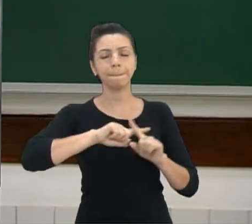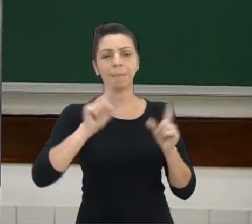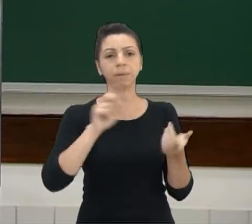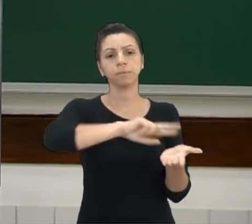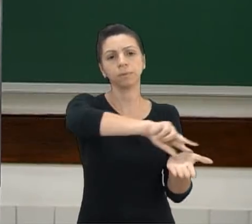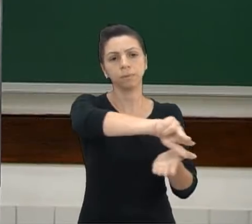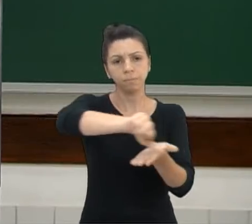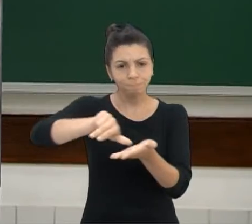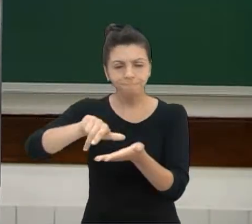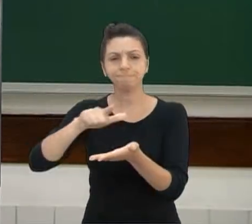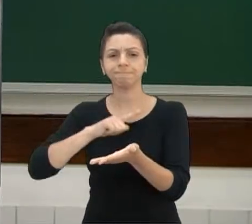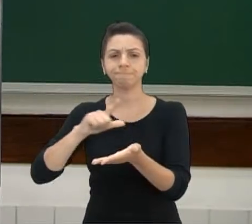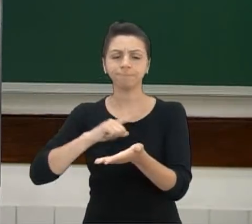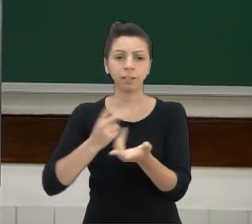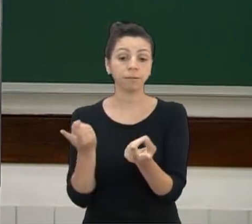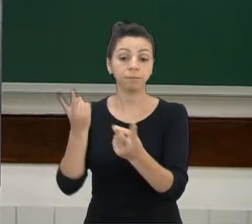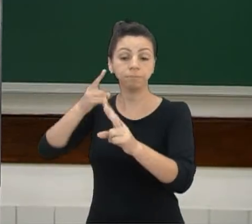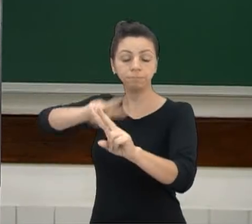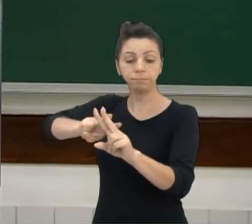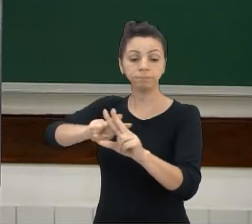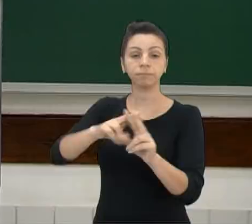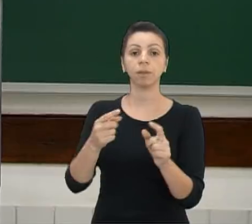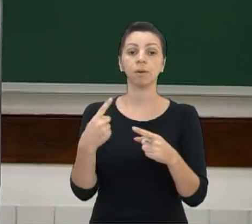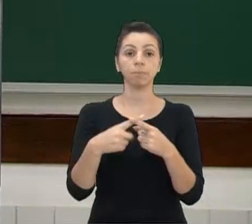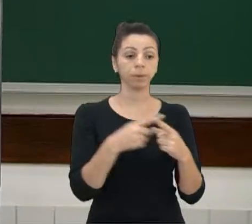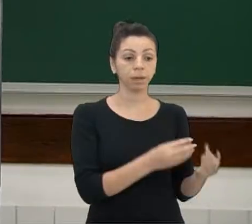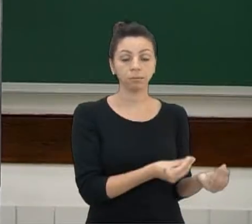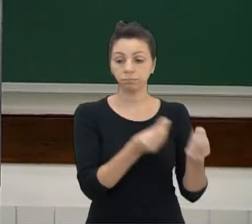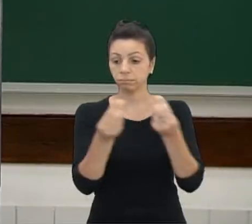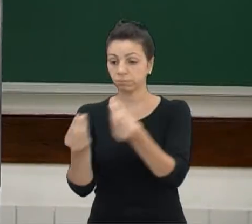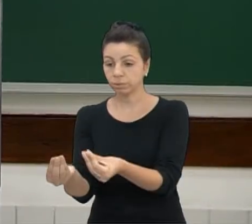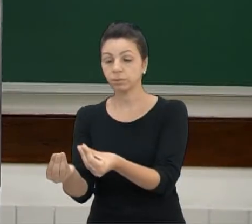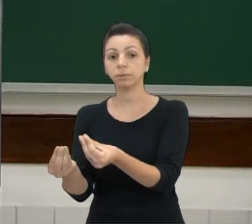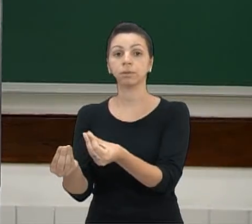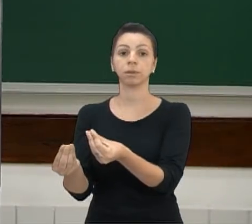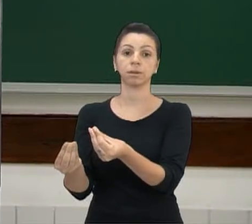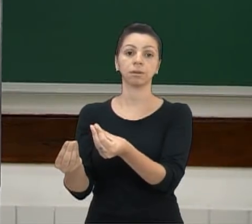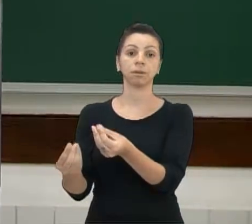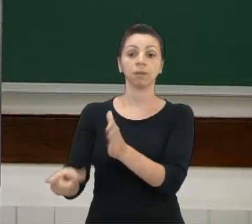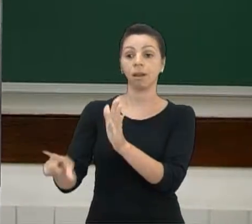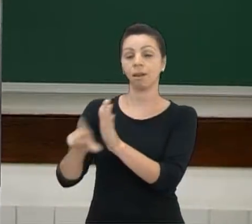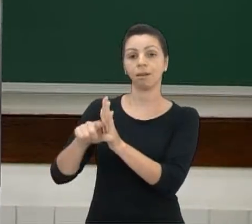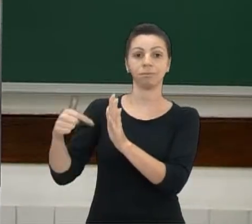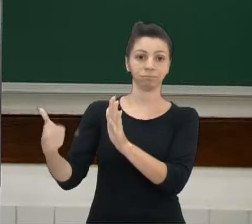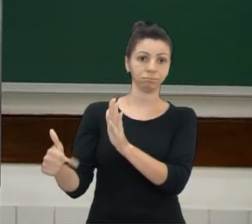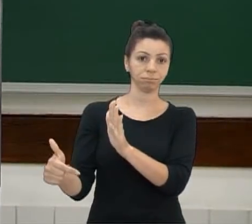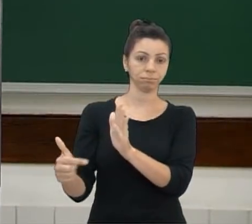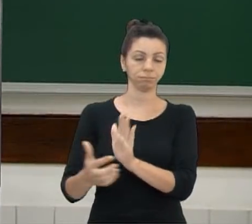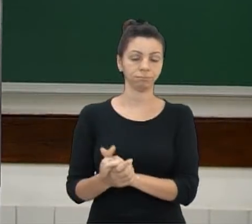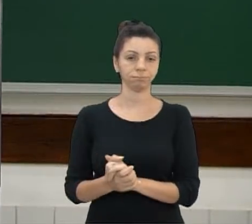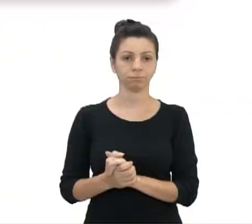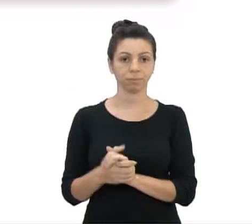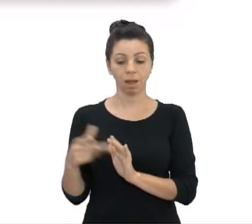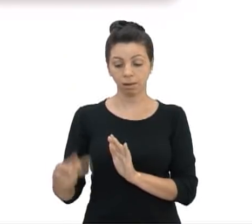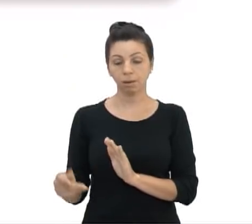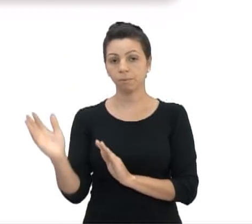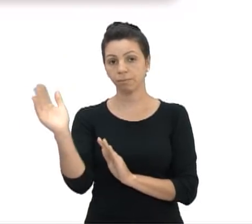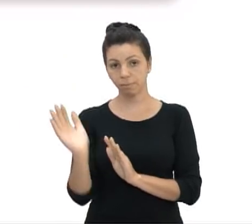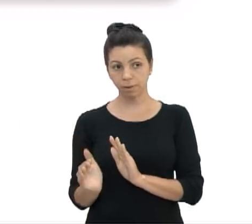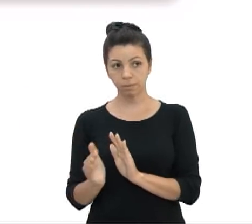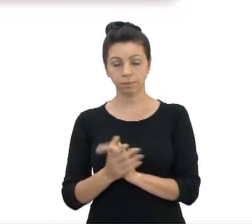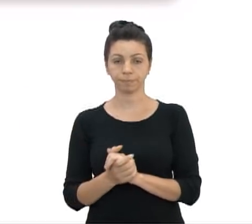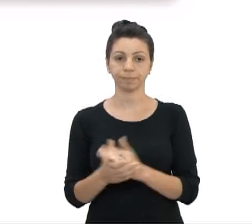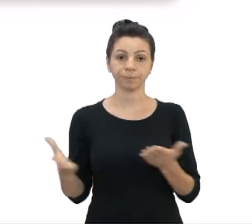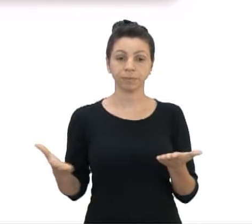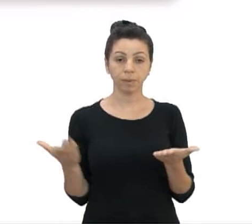outros produtos que acabam sendo trazidos de forma ilegal do Paraguai para o Brasil. Agora, a gente vai ter um quiz